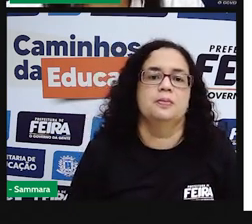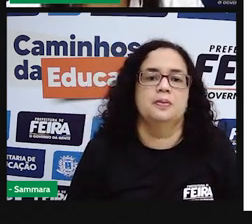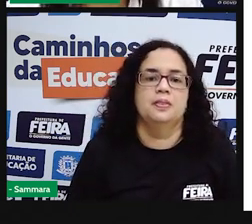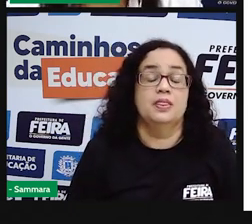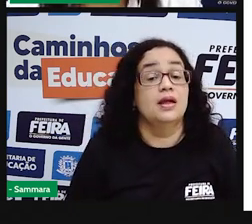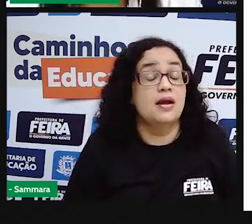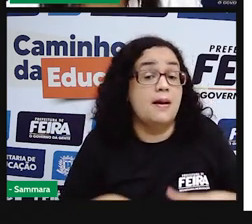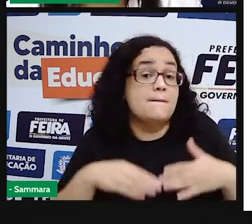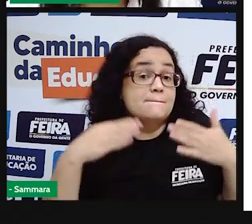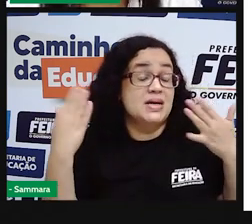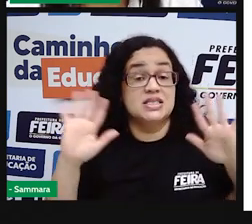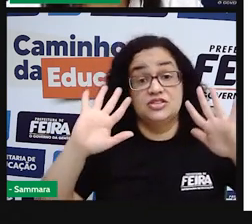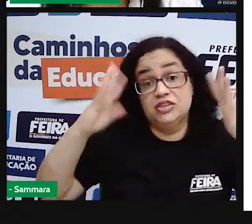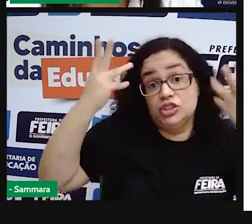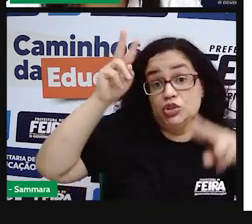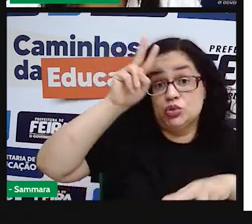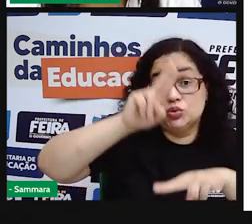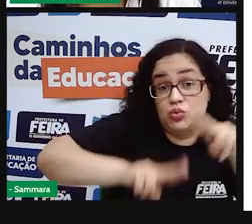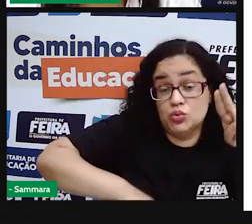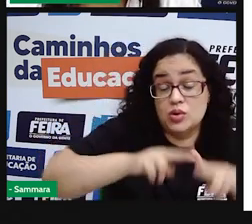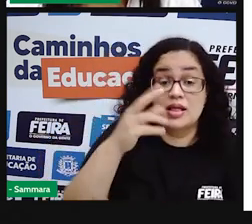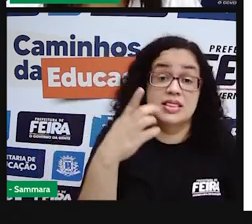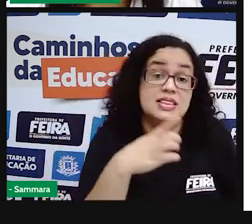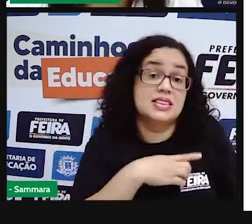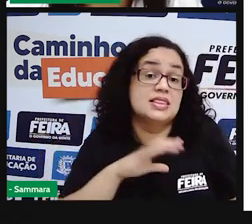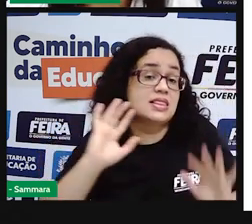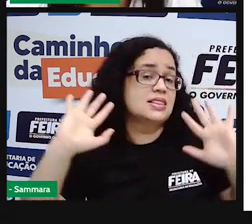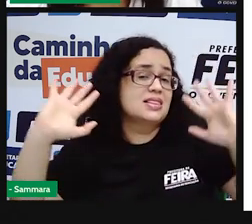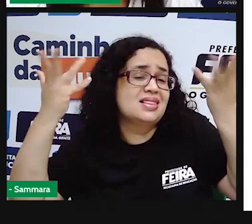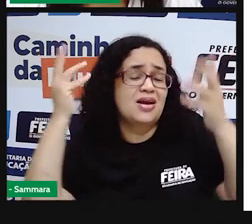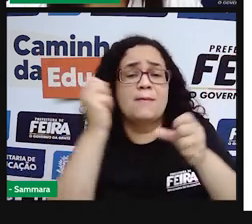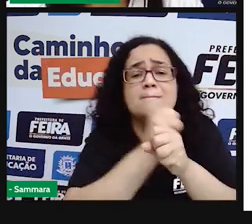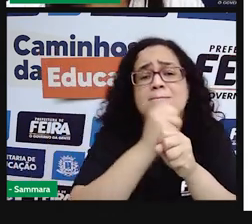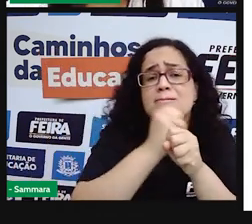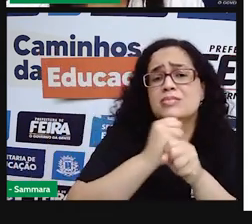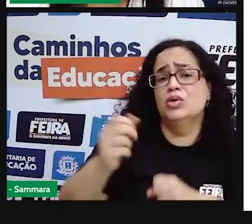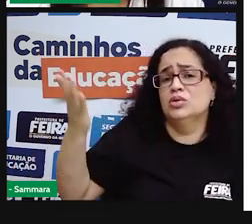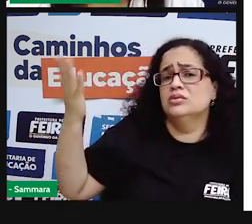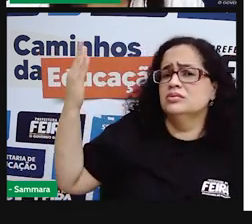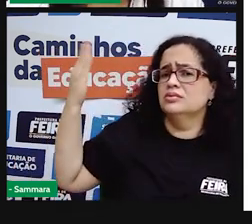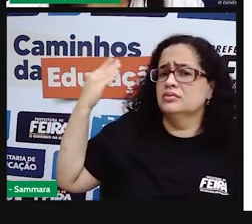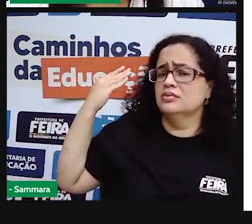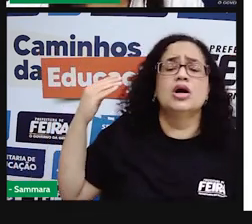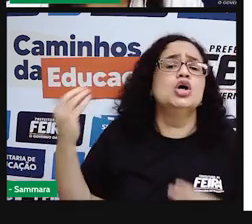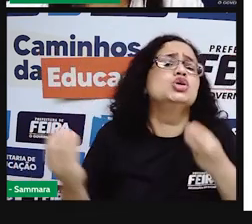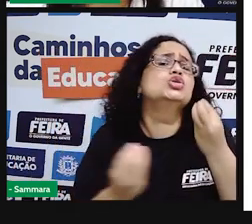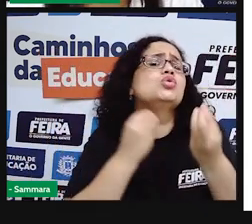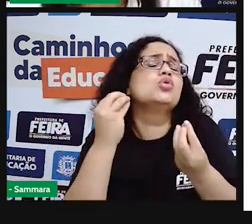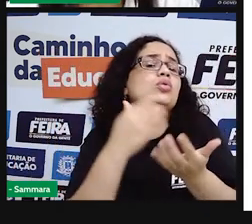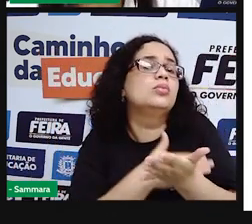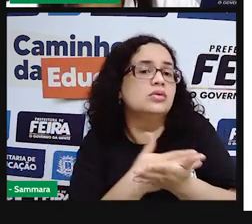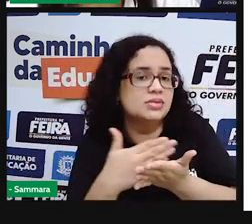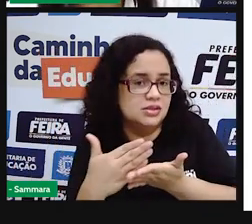As festas juninas são comemoradas há muito tempo, mas como elas começaram?